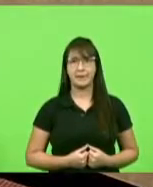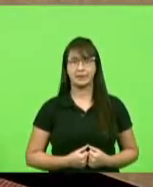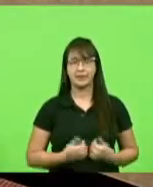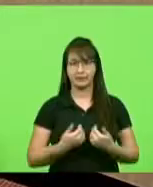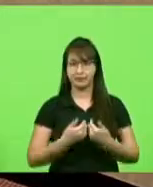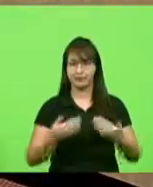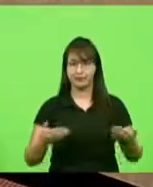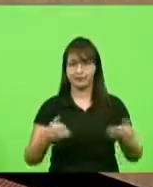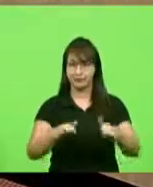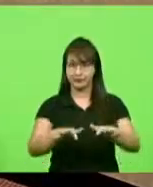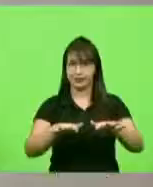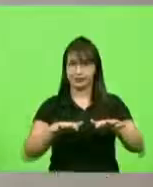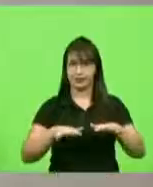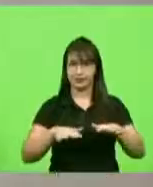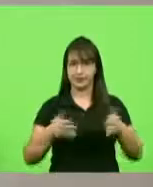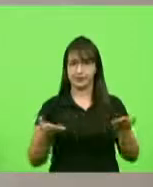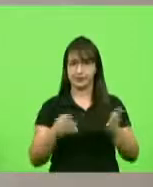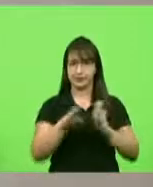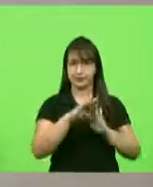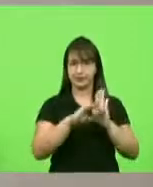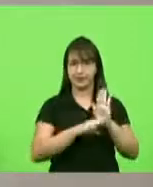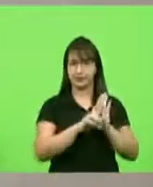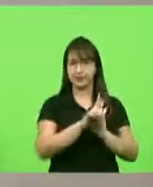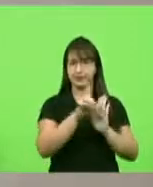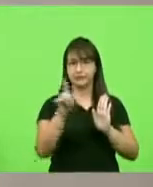Reaberta a sessão, passamos à ordem do dia.